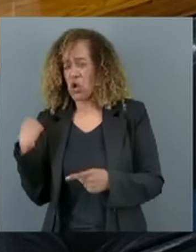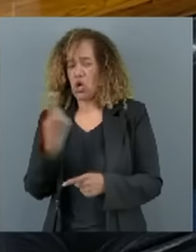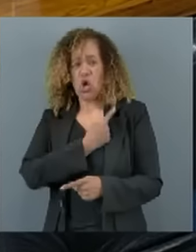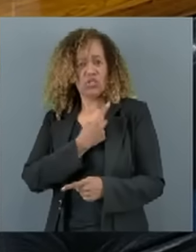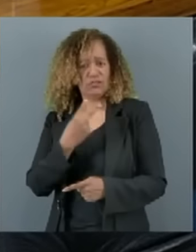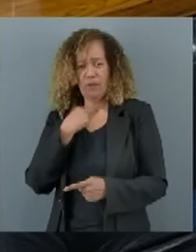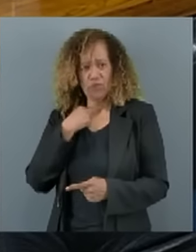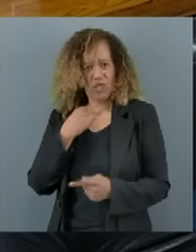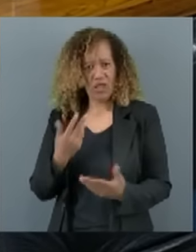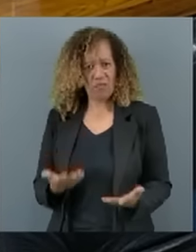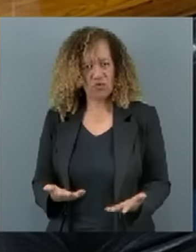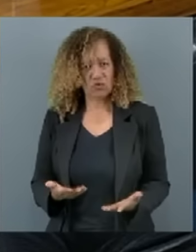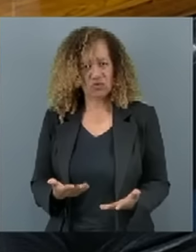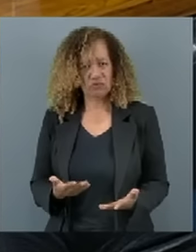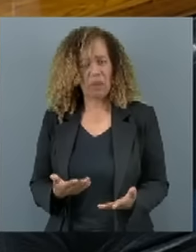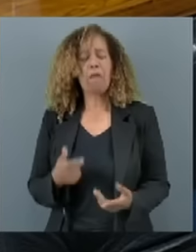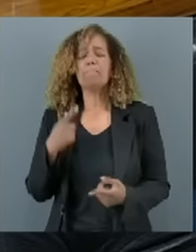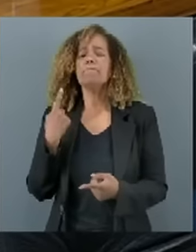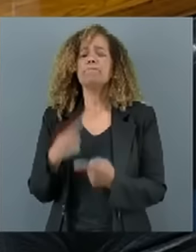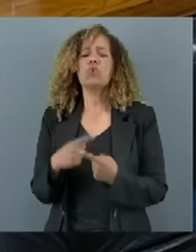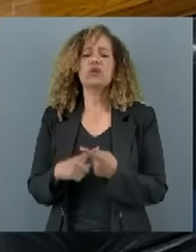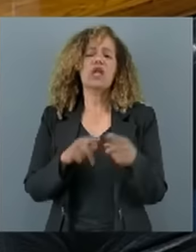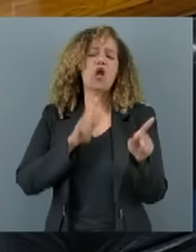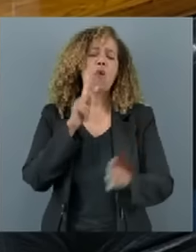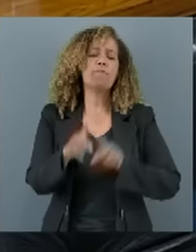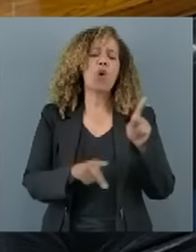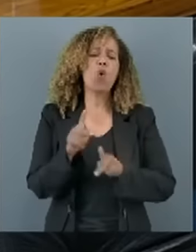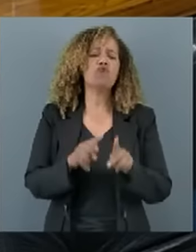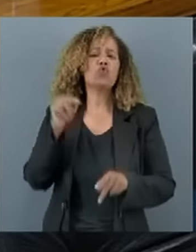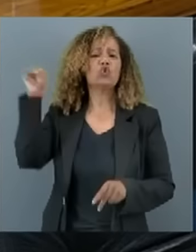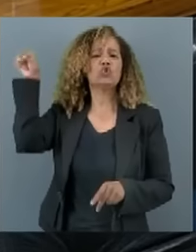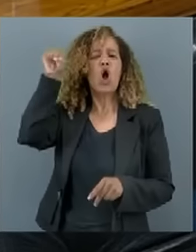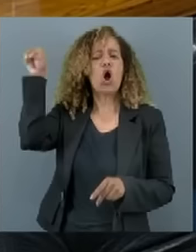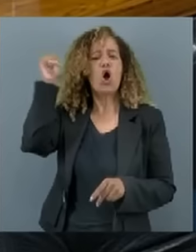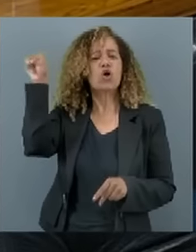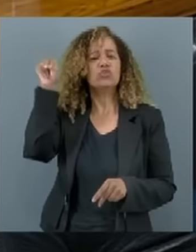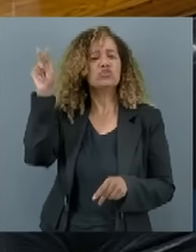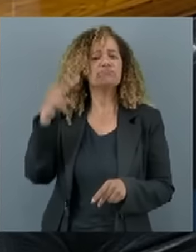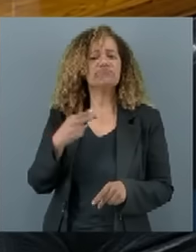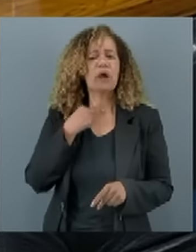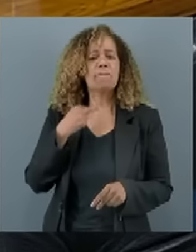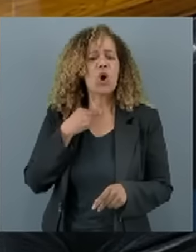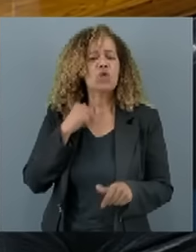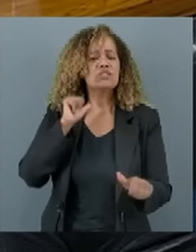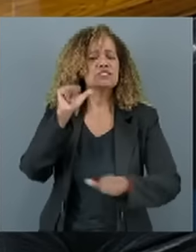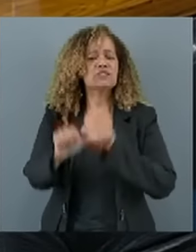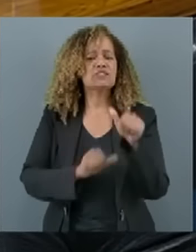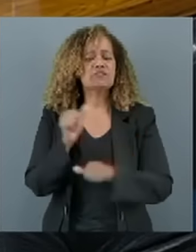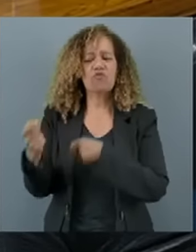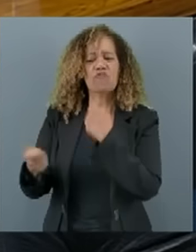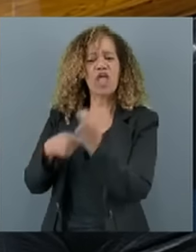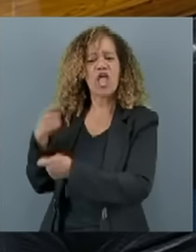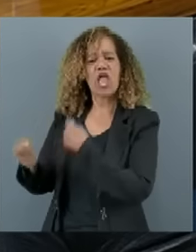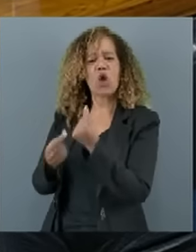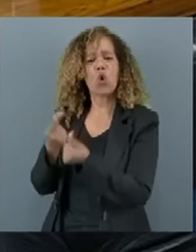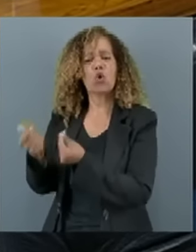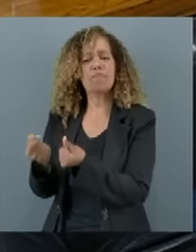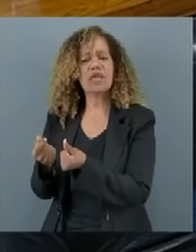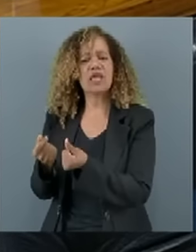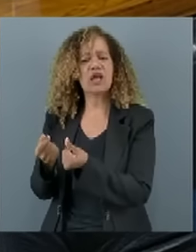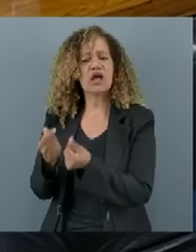podemos Porque os povos do Norte não podem se desenvolver economicamente como